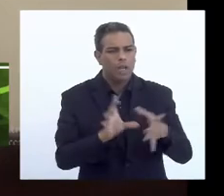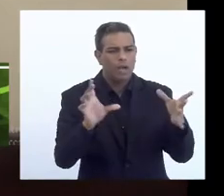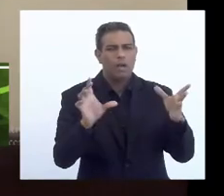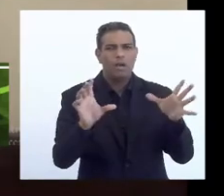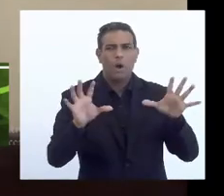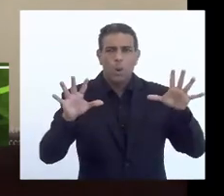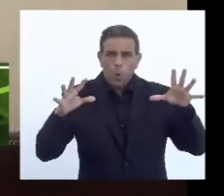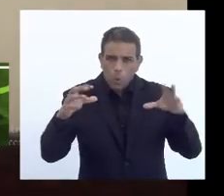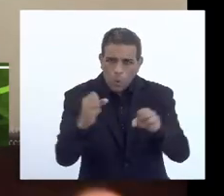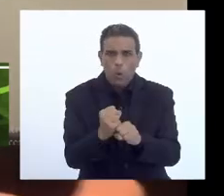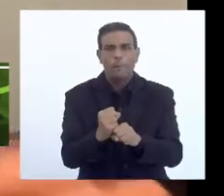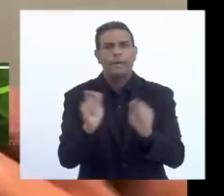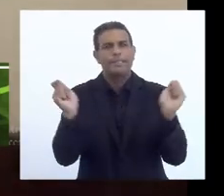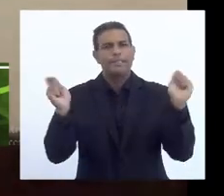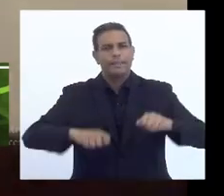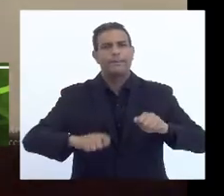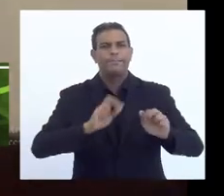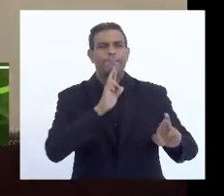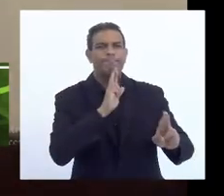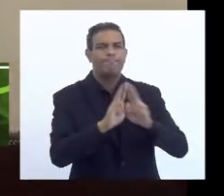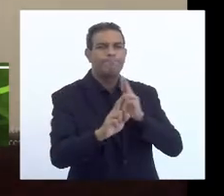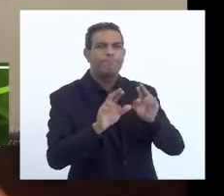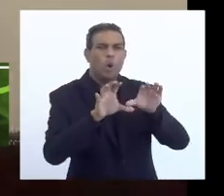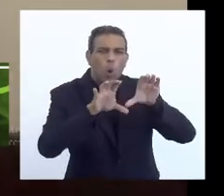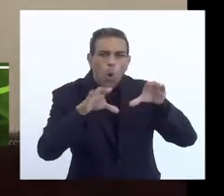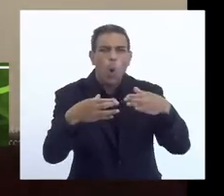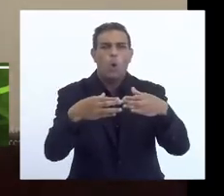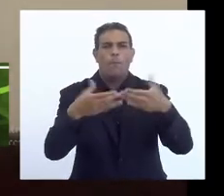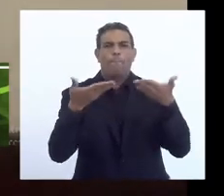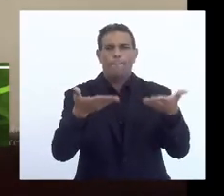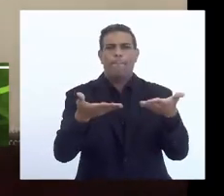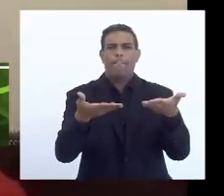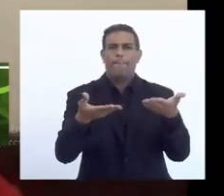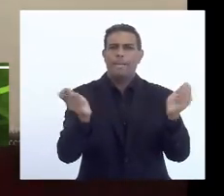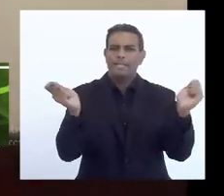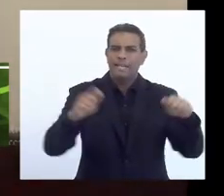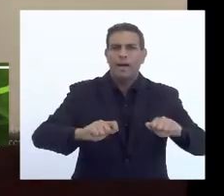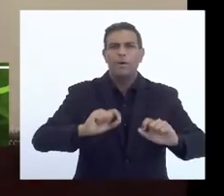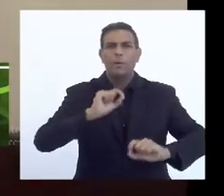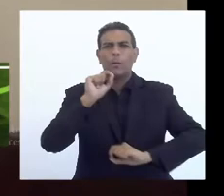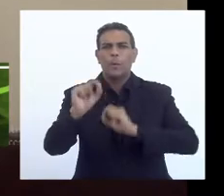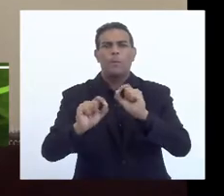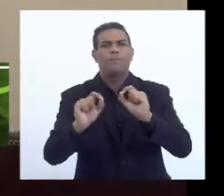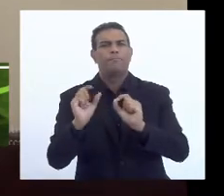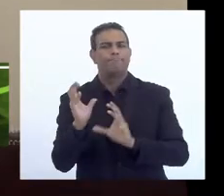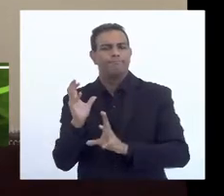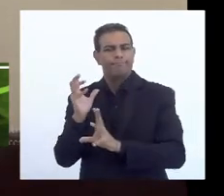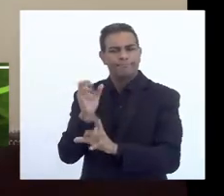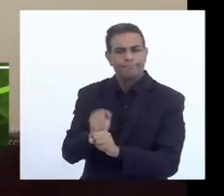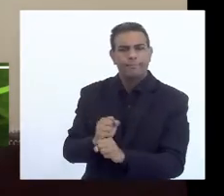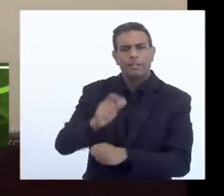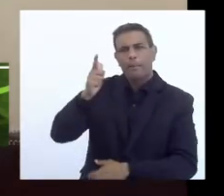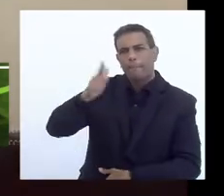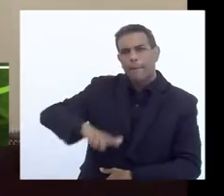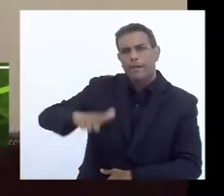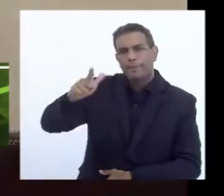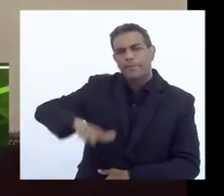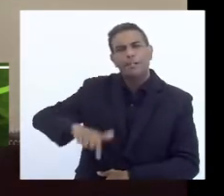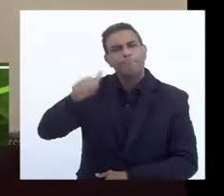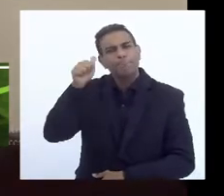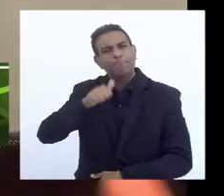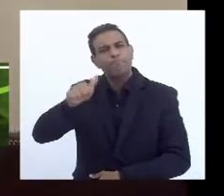outras mulheres. Então, a resposta coletiva, a denúncia coletiva e a soma de outras mulheres,